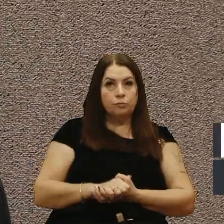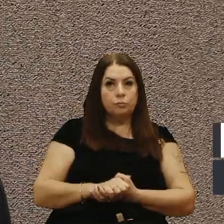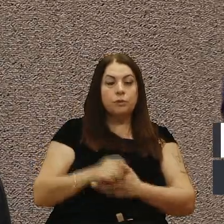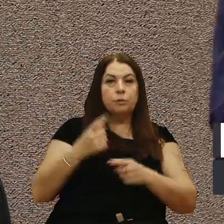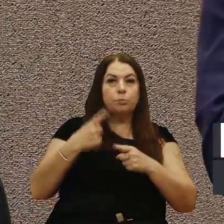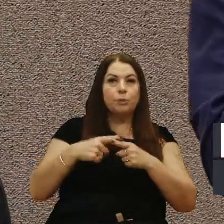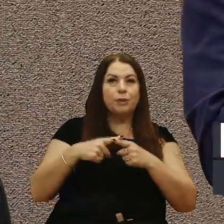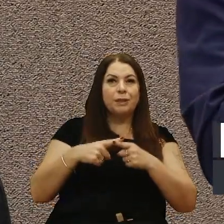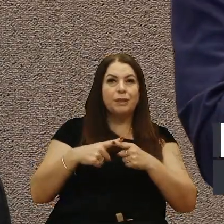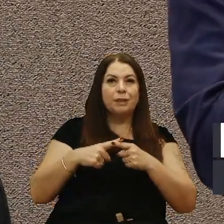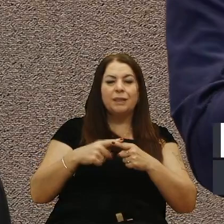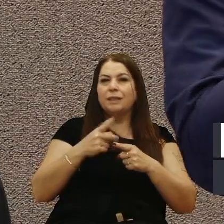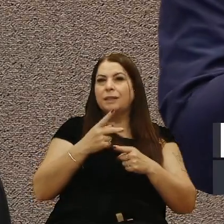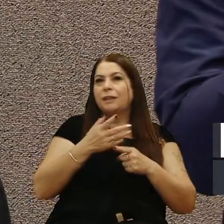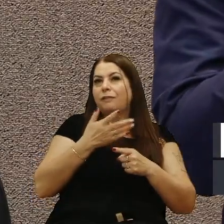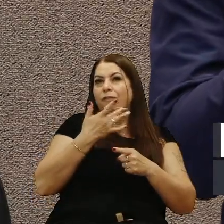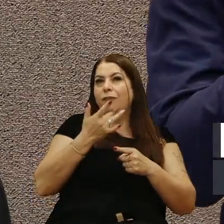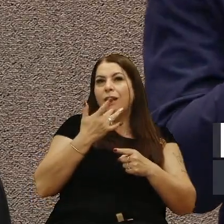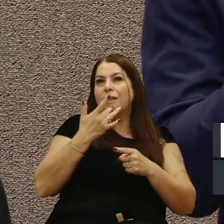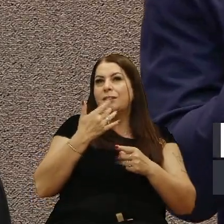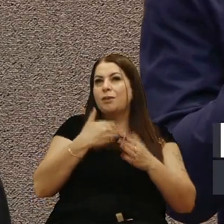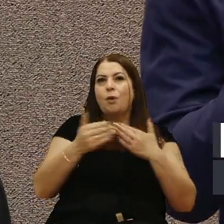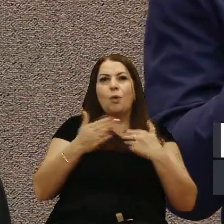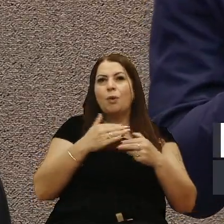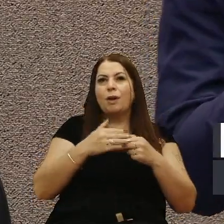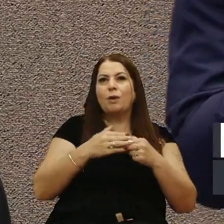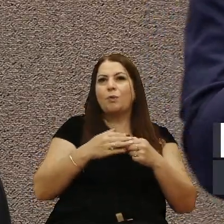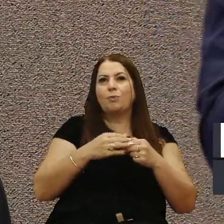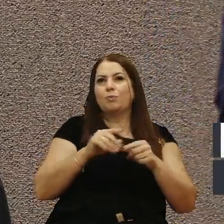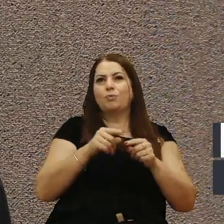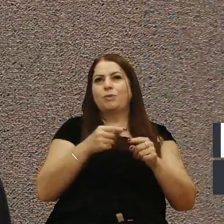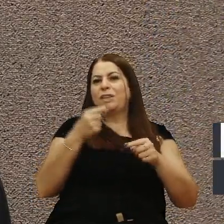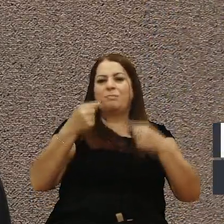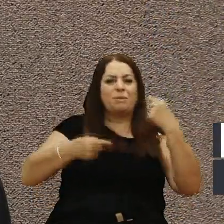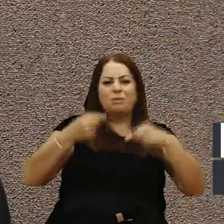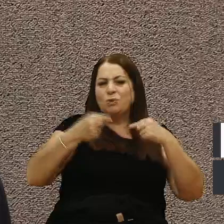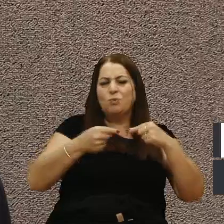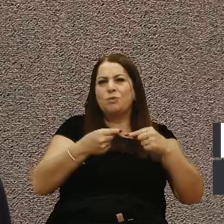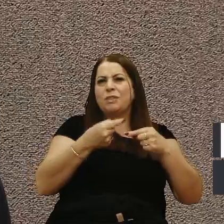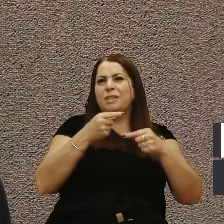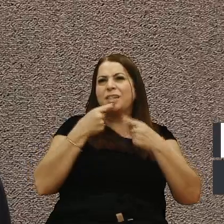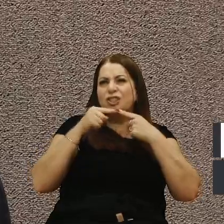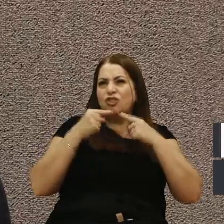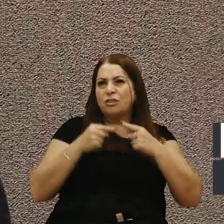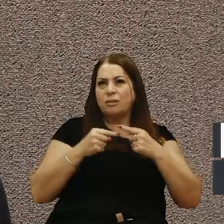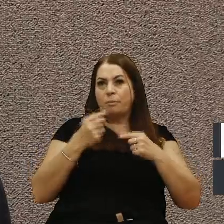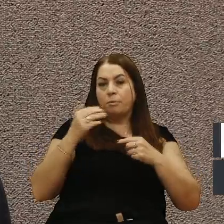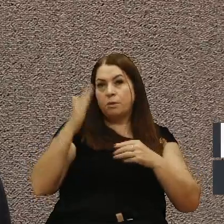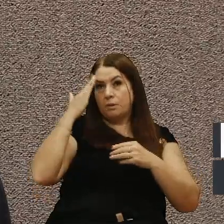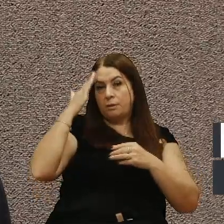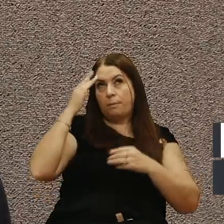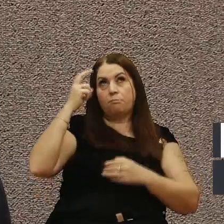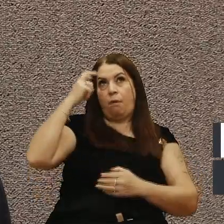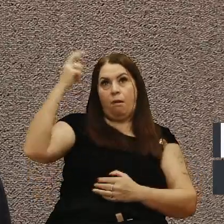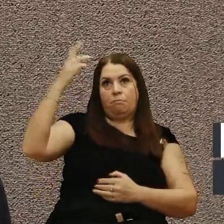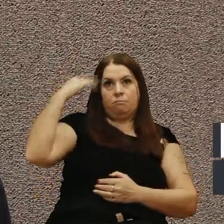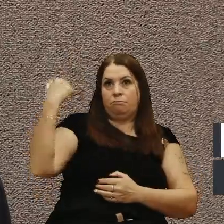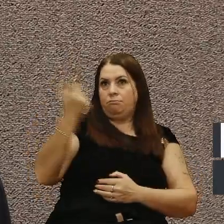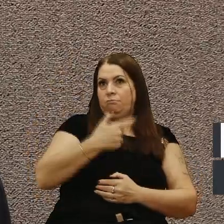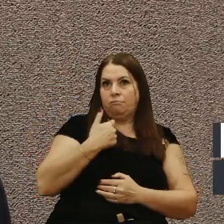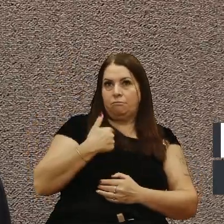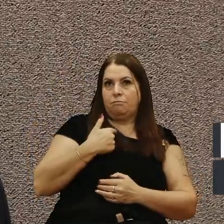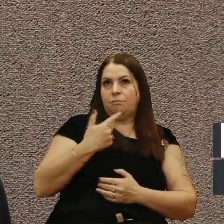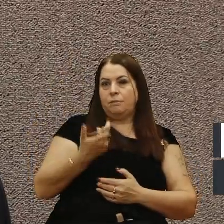Porque bater é muito fácil, qualquer um bate. Qualquer um bate. Não precisa ser intelectual e muito